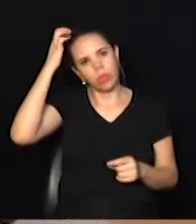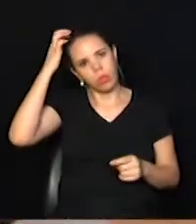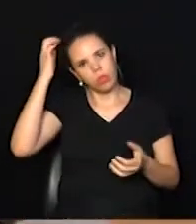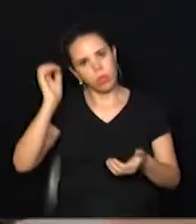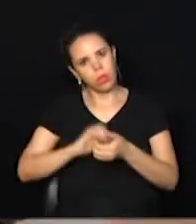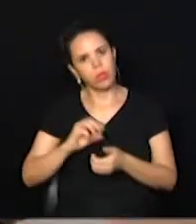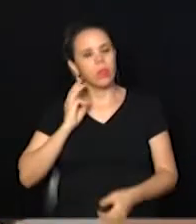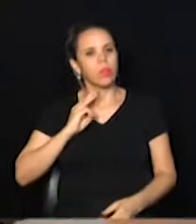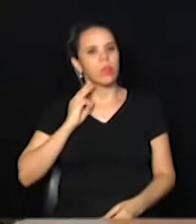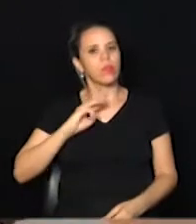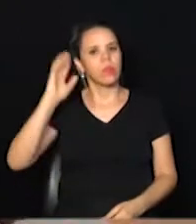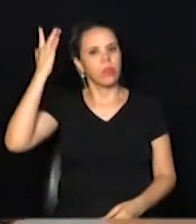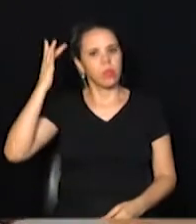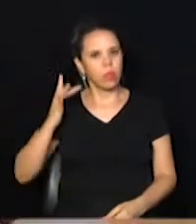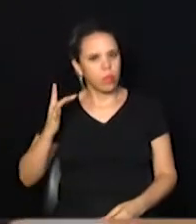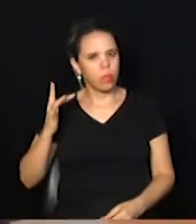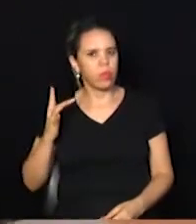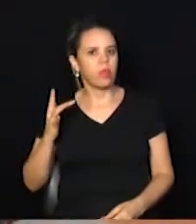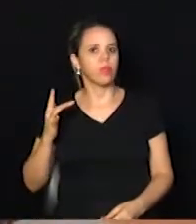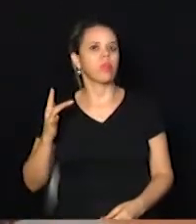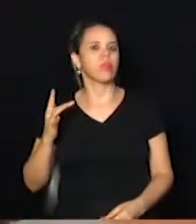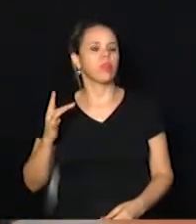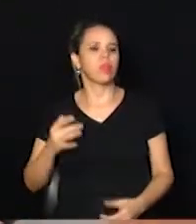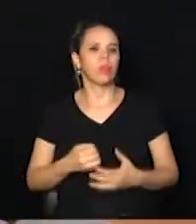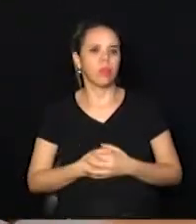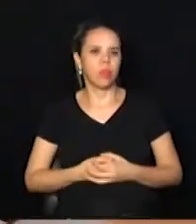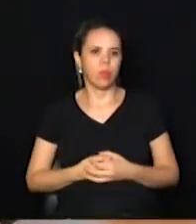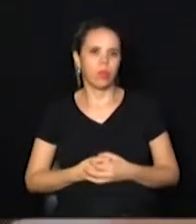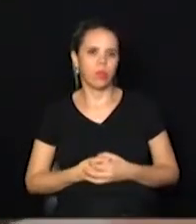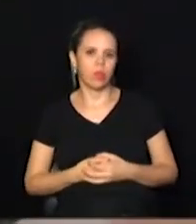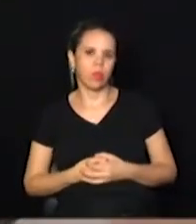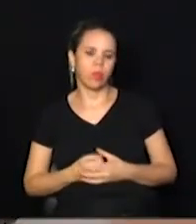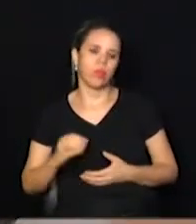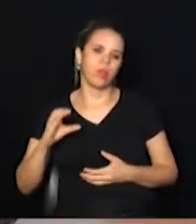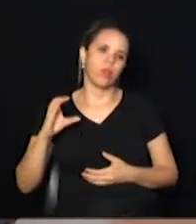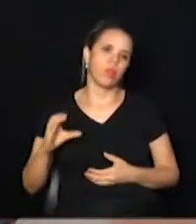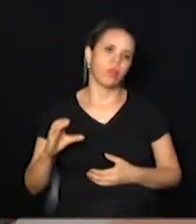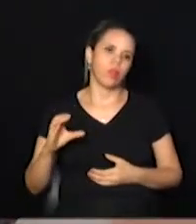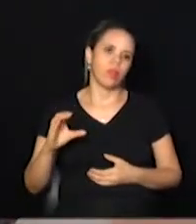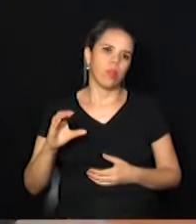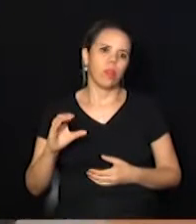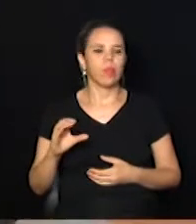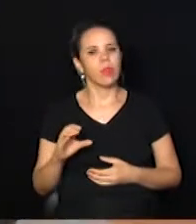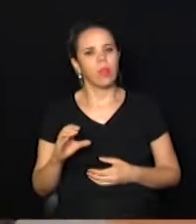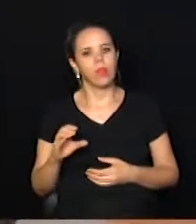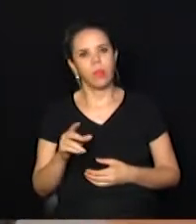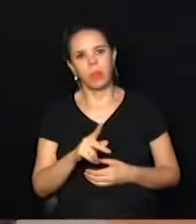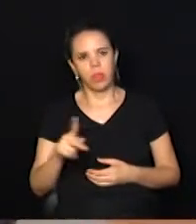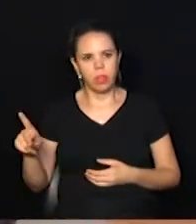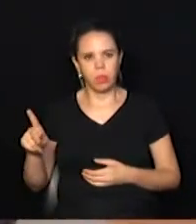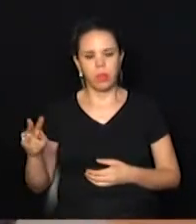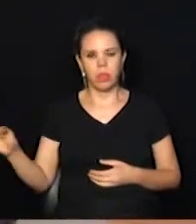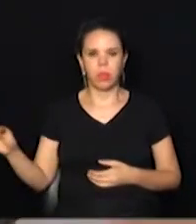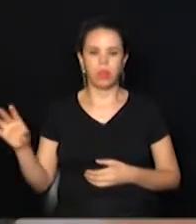Cecílio, líder da bancada do PT aqui, a Guida, nossa vereadora, o Orfei, nosso presidente do PT, em nome